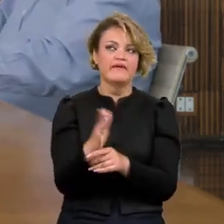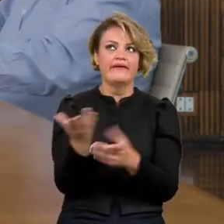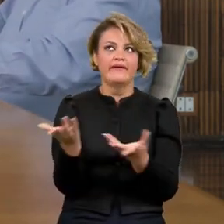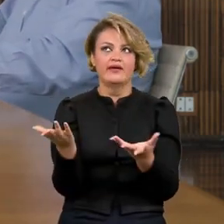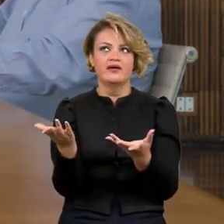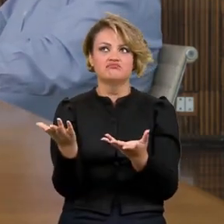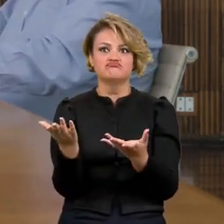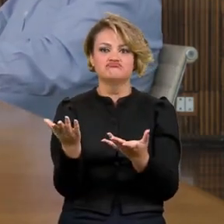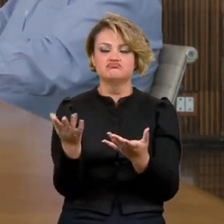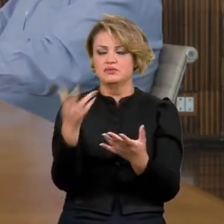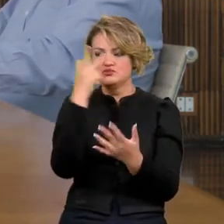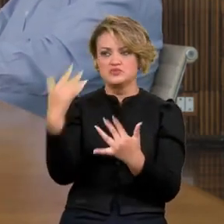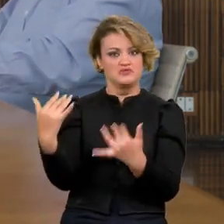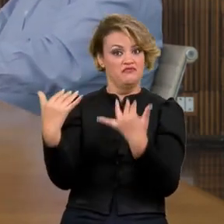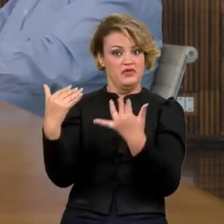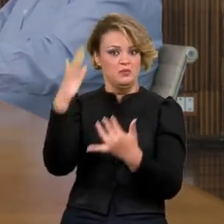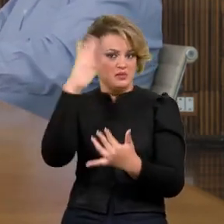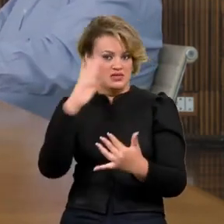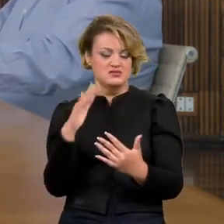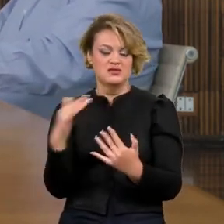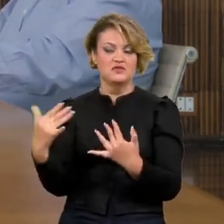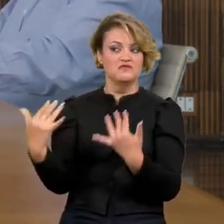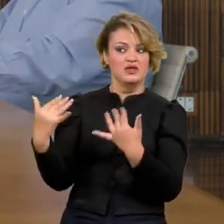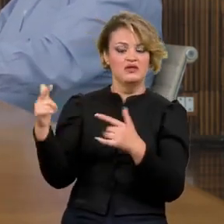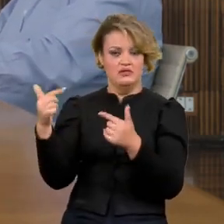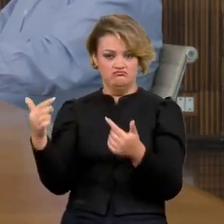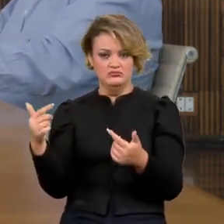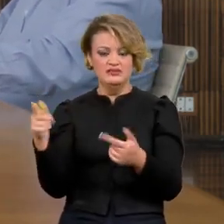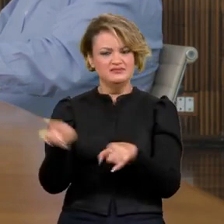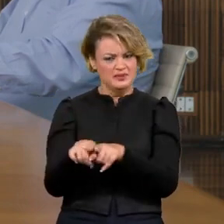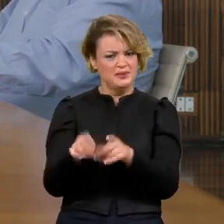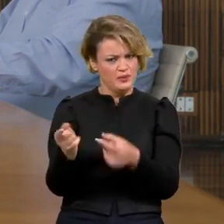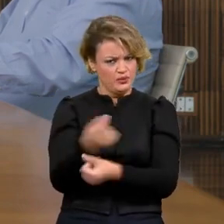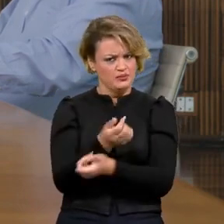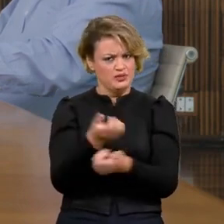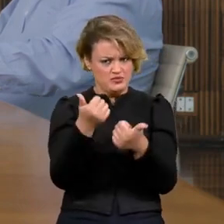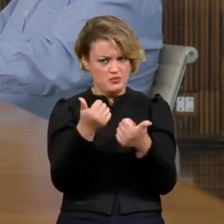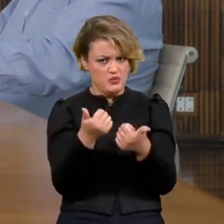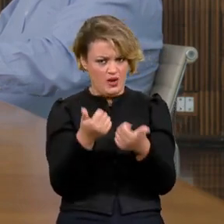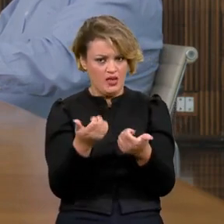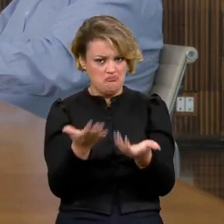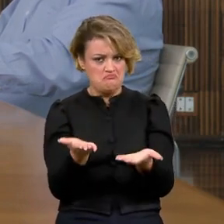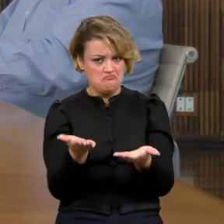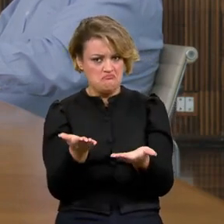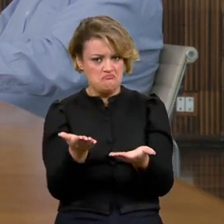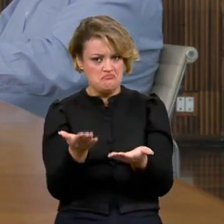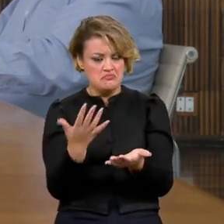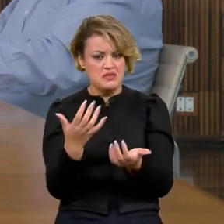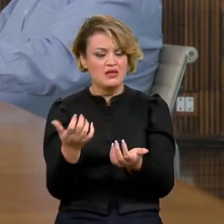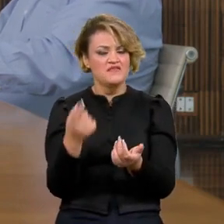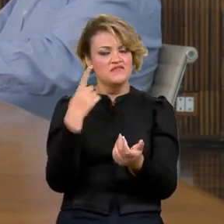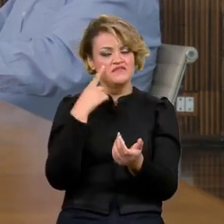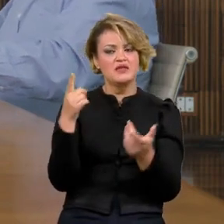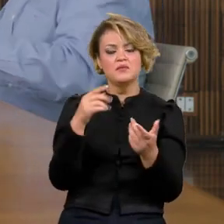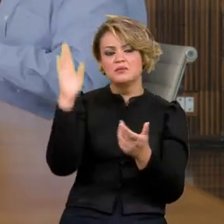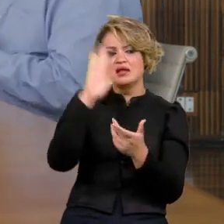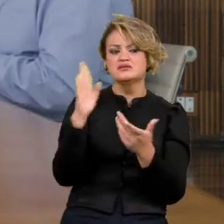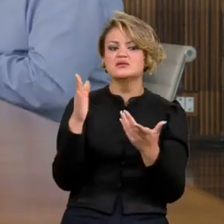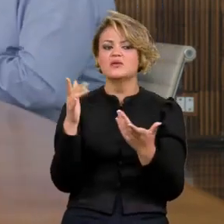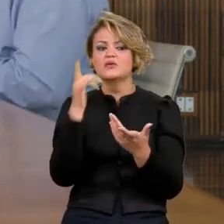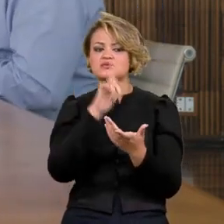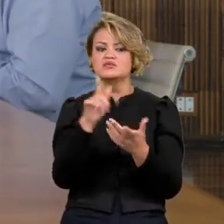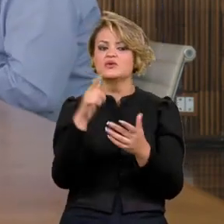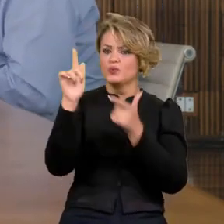lá fora mas economicamente né trazer abrir de novo país para porque muita coisa tem a ver com relação pessoal né